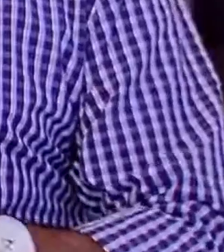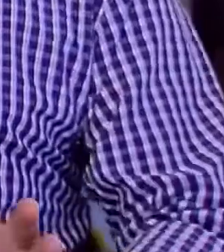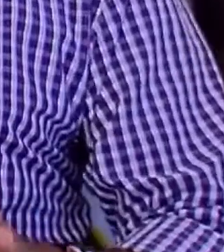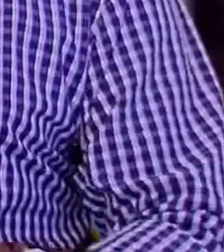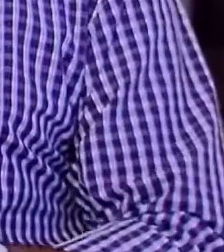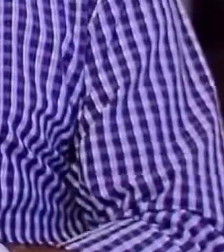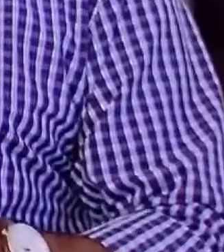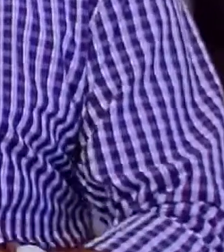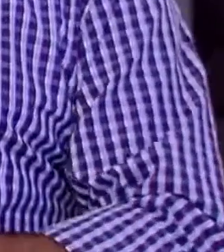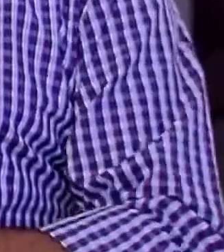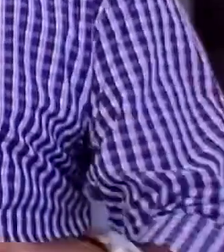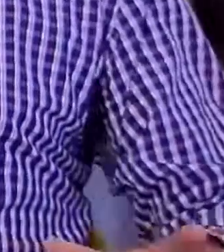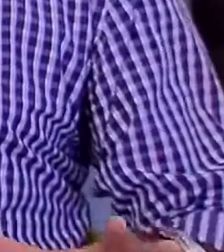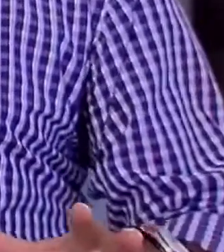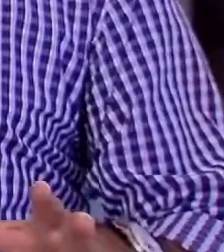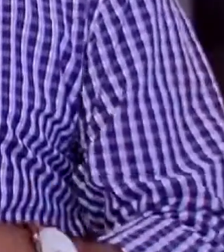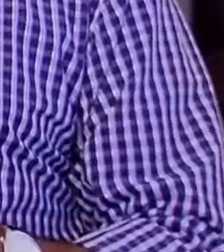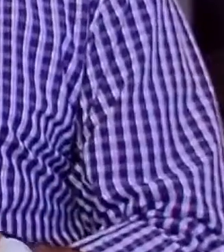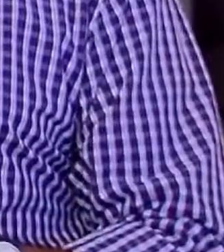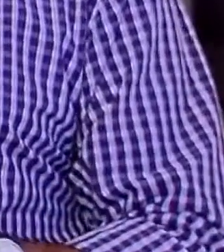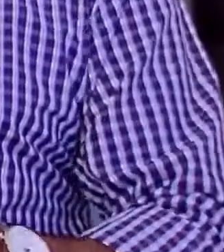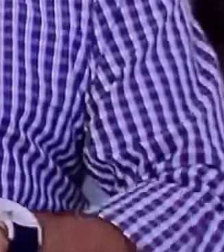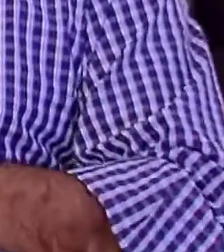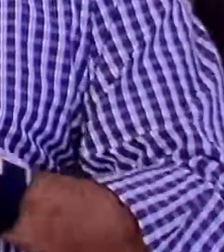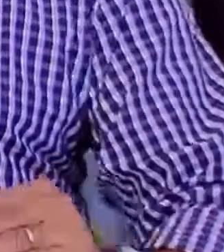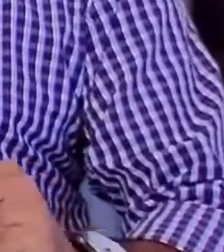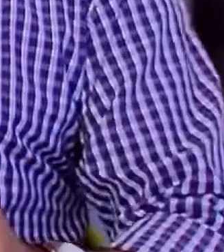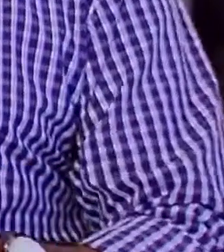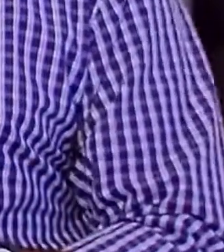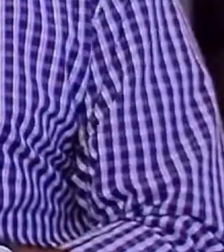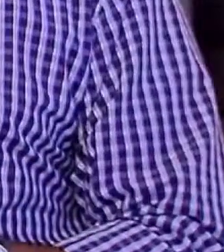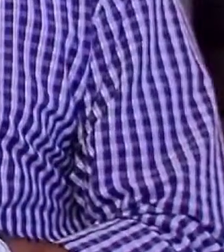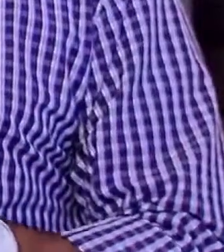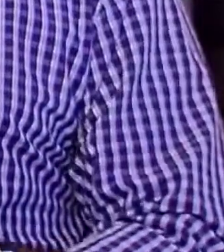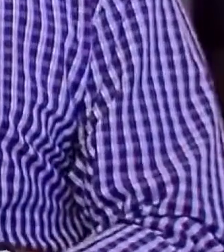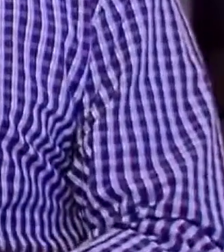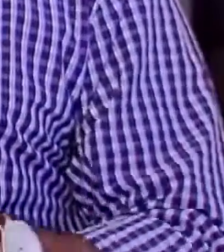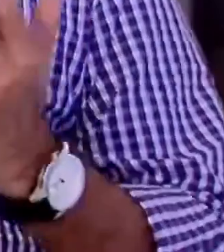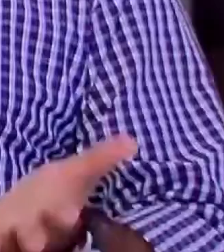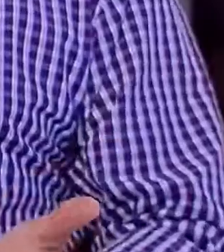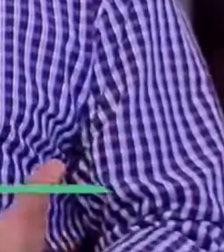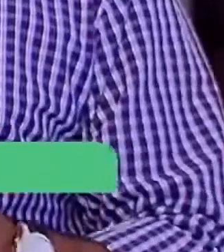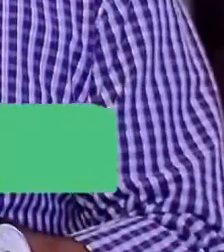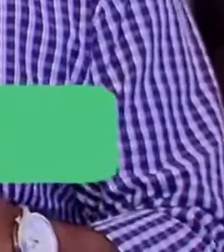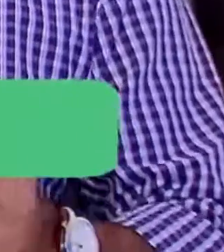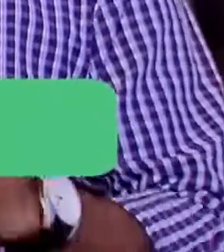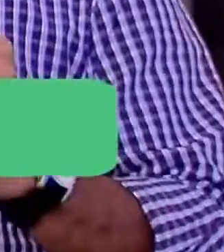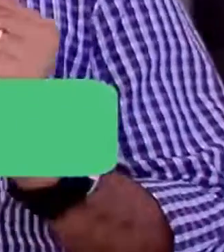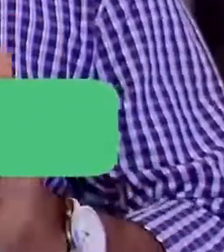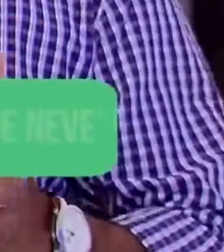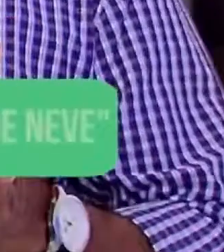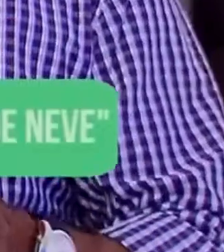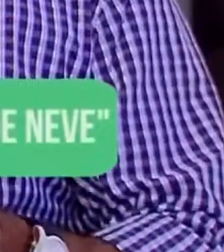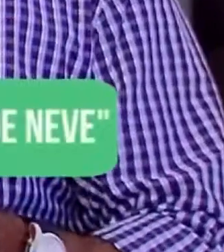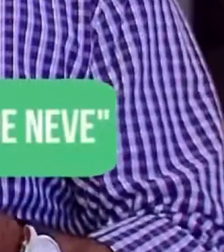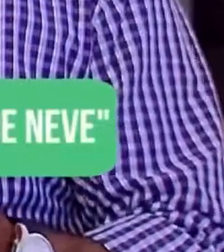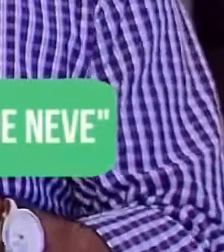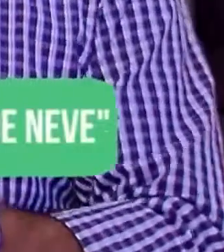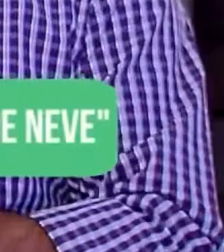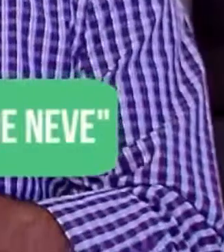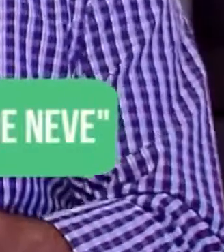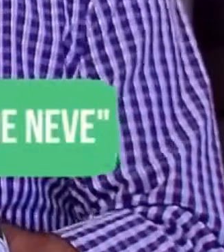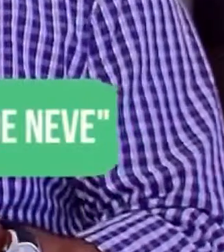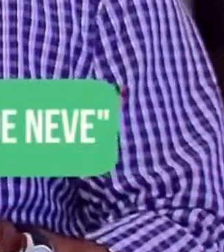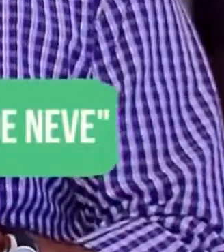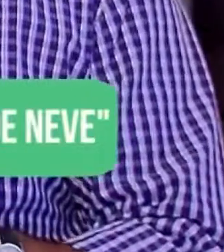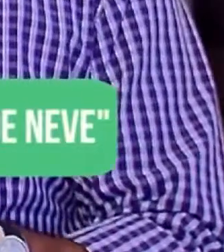olha, a partir de agora eu vou ter um gasto, né, bem ajustado. E aí propor ao banco, falar assim, ó, banco, agora me ajustei.